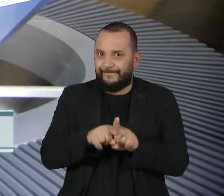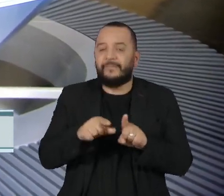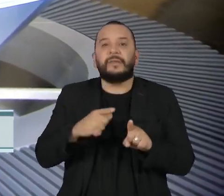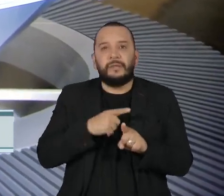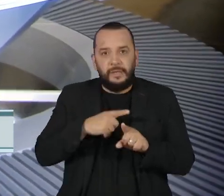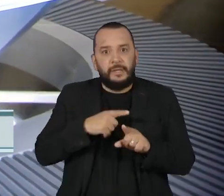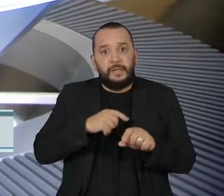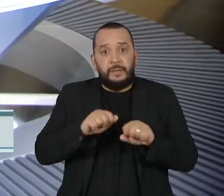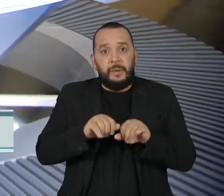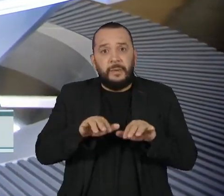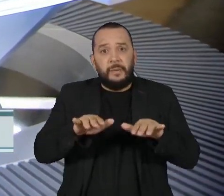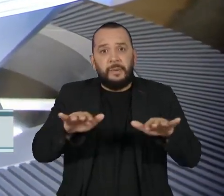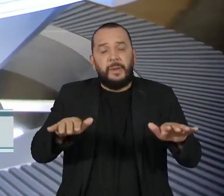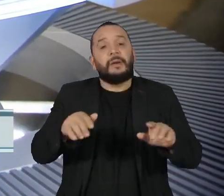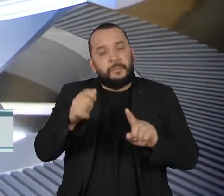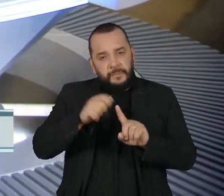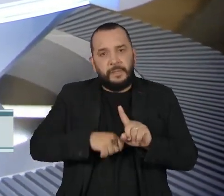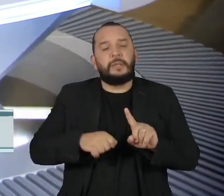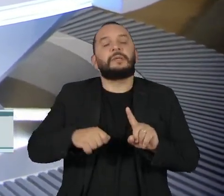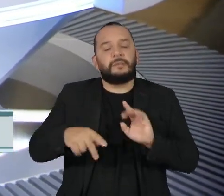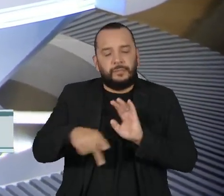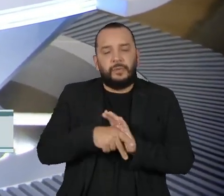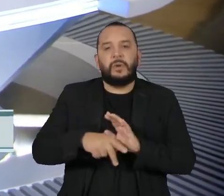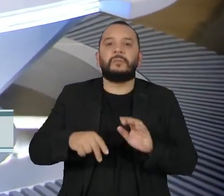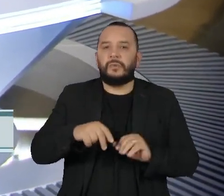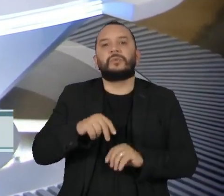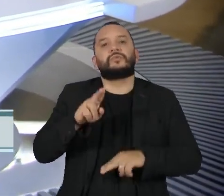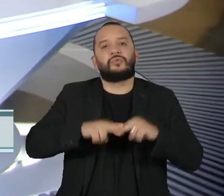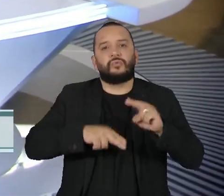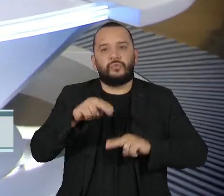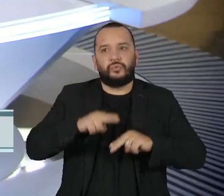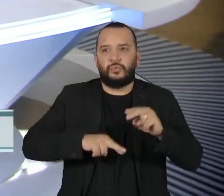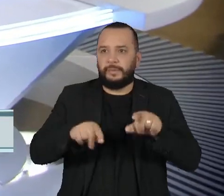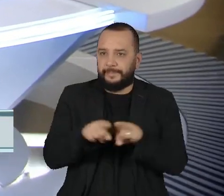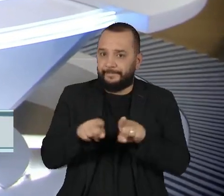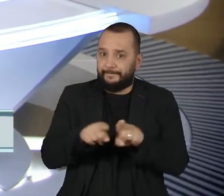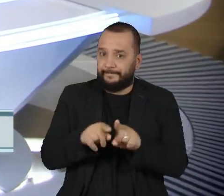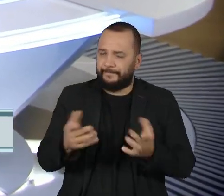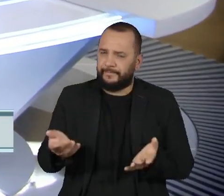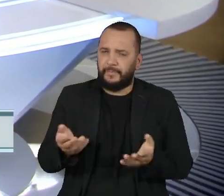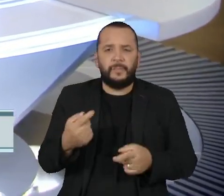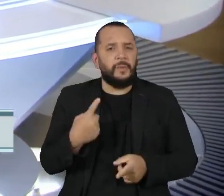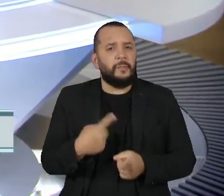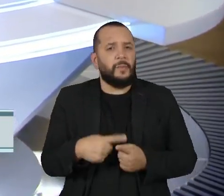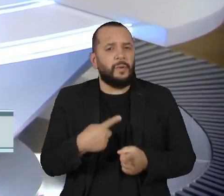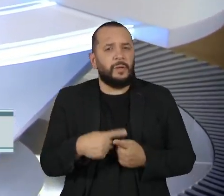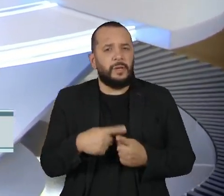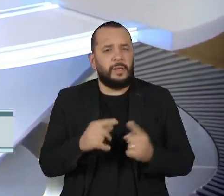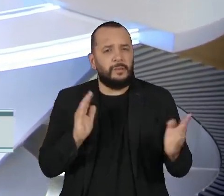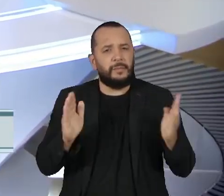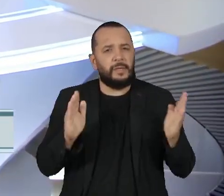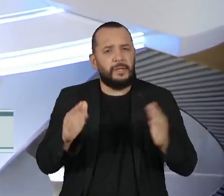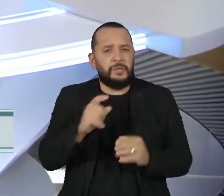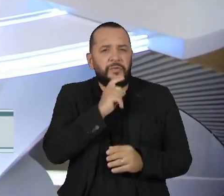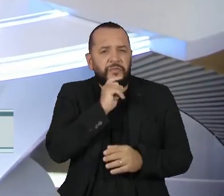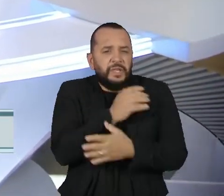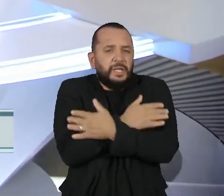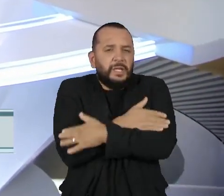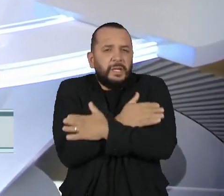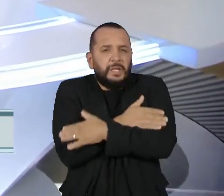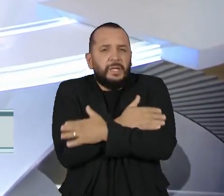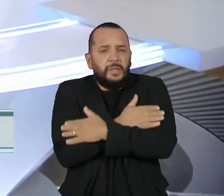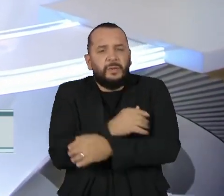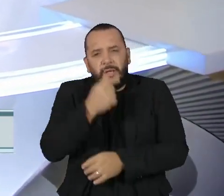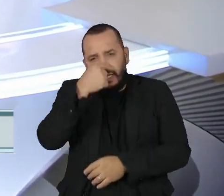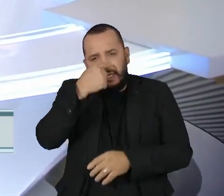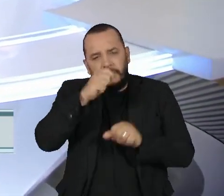significativa nas primeiras semanas de junho. Pois é, sobre os motivos desses casos serem mais frequentes no período de baixas temperaturas,